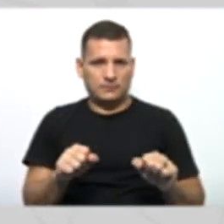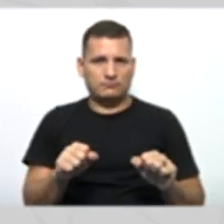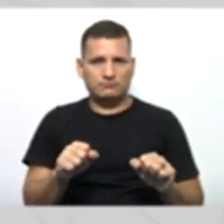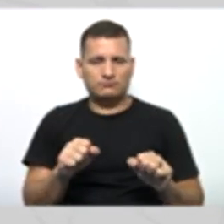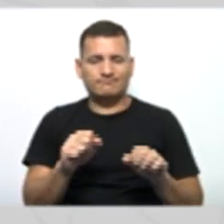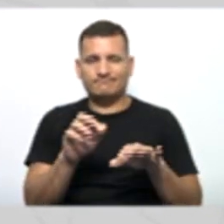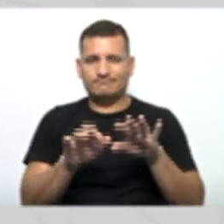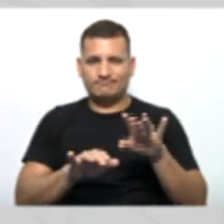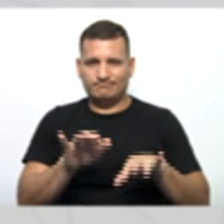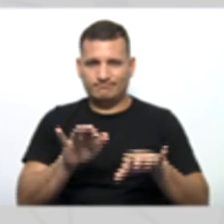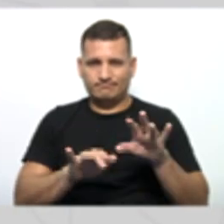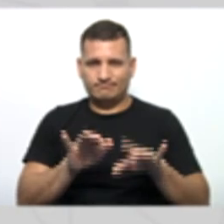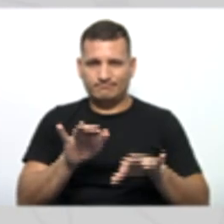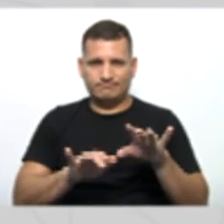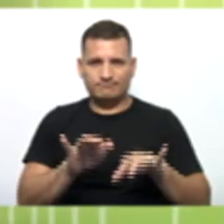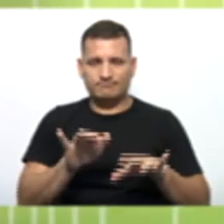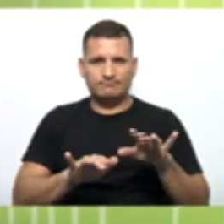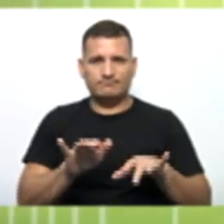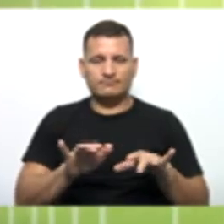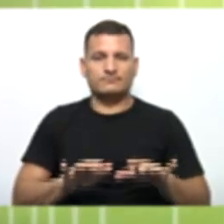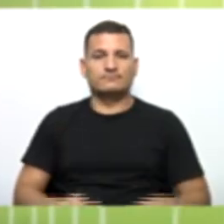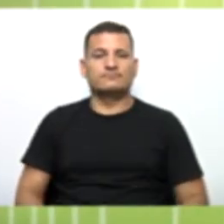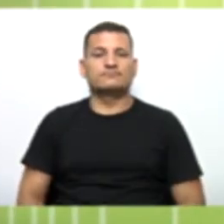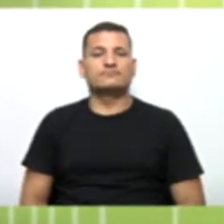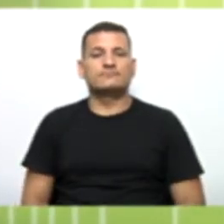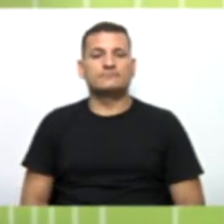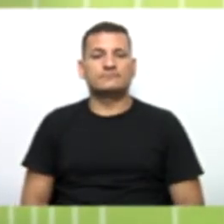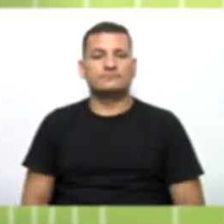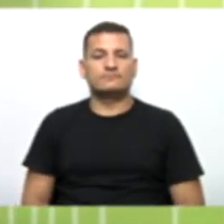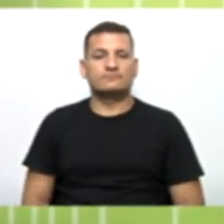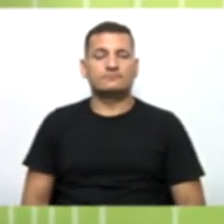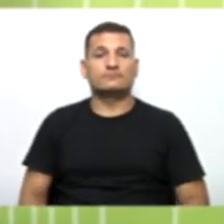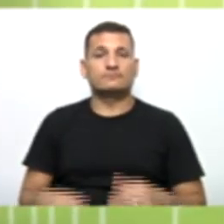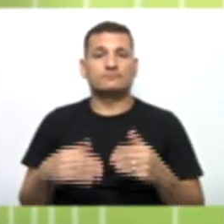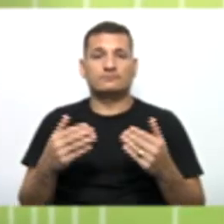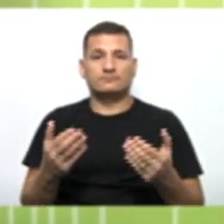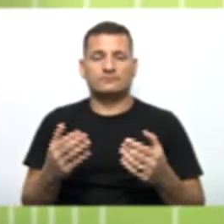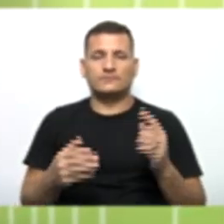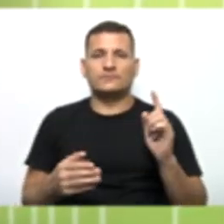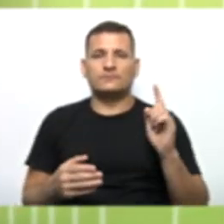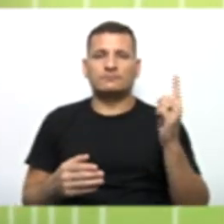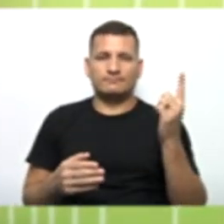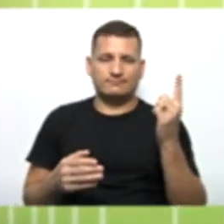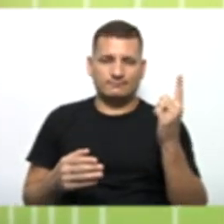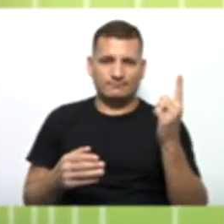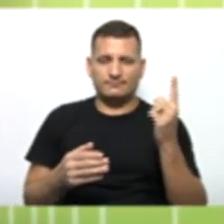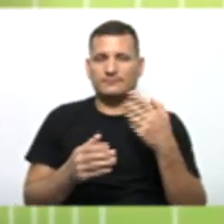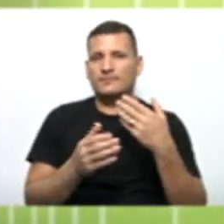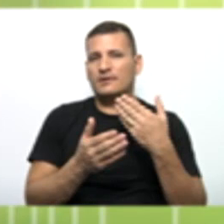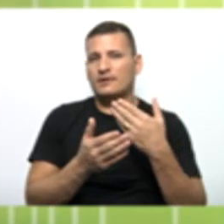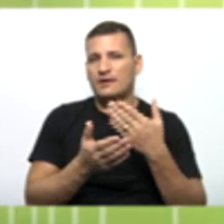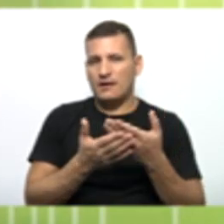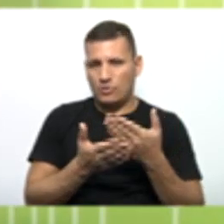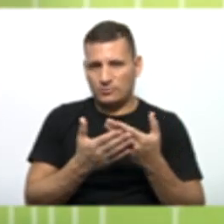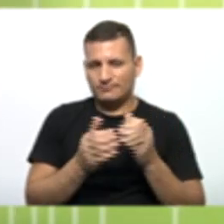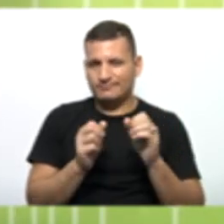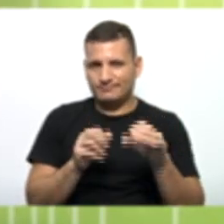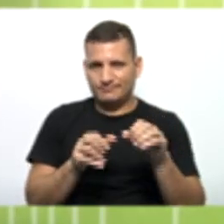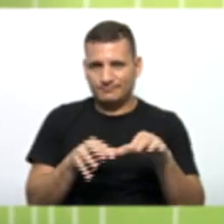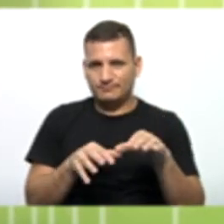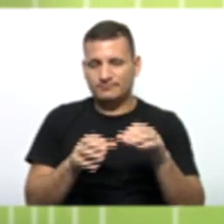desenvolvimento. Pessoal, vem aqui comigo, ó. Desde o primeiro dia de aula a gente falou que a gente